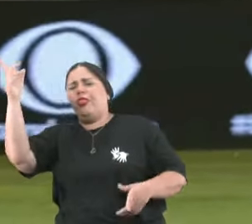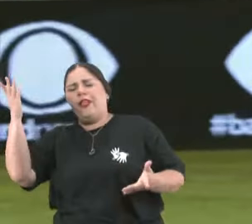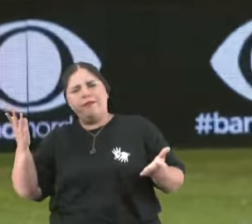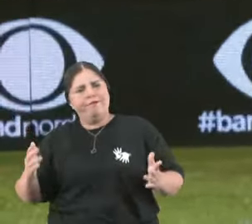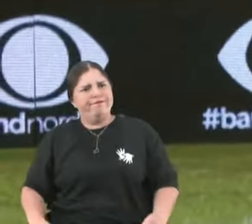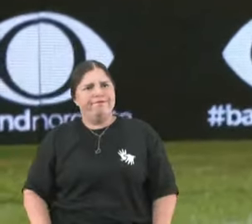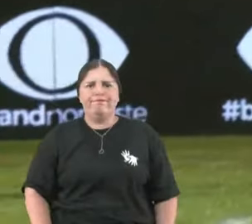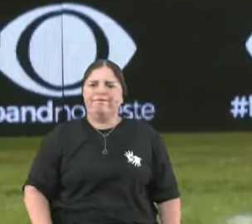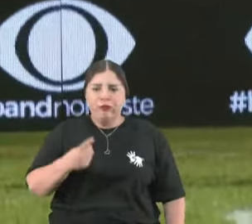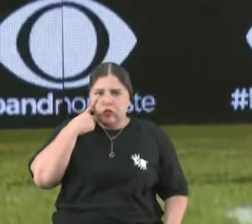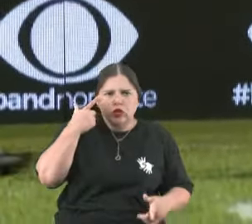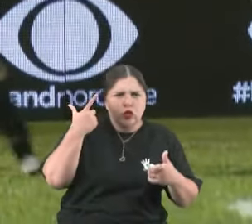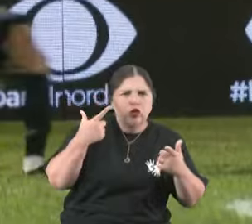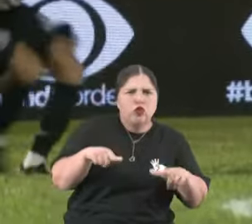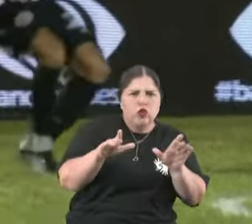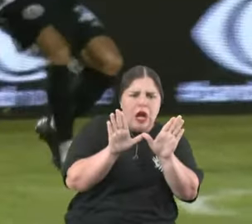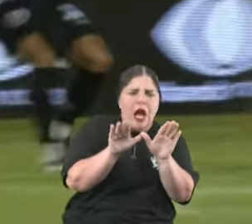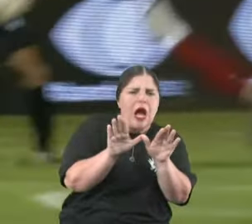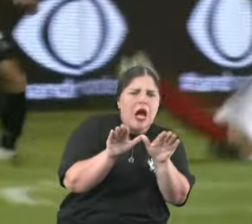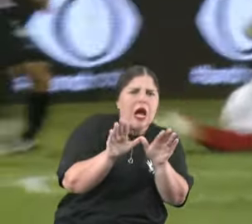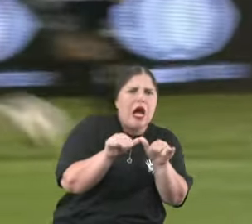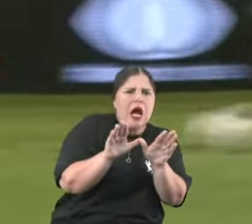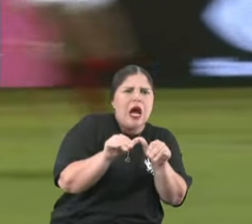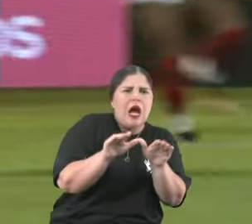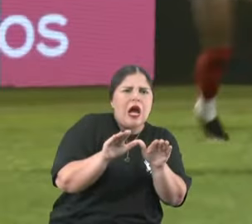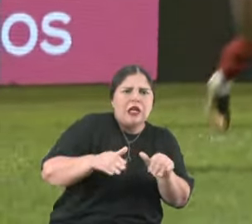próximo. Veja aí, ó. O